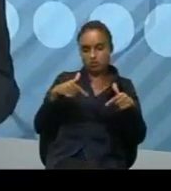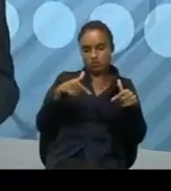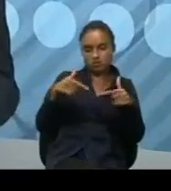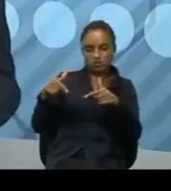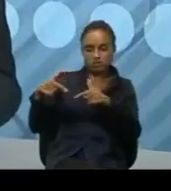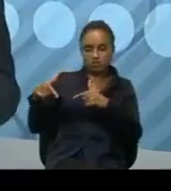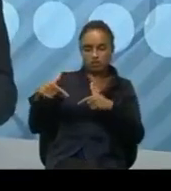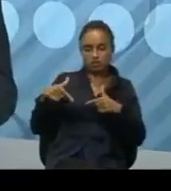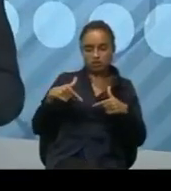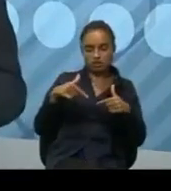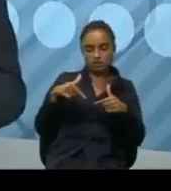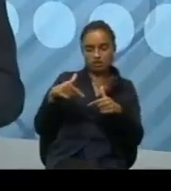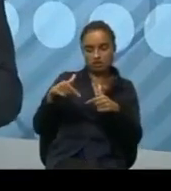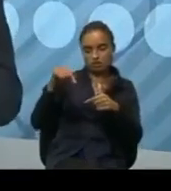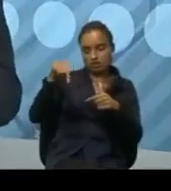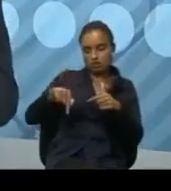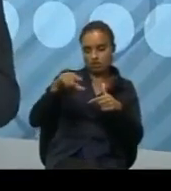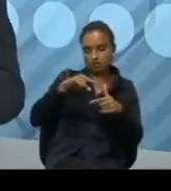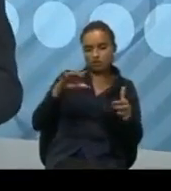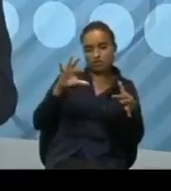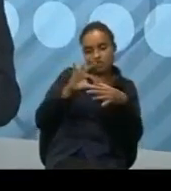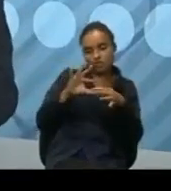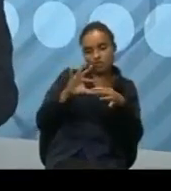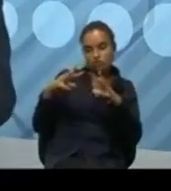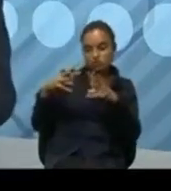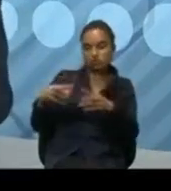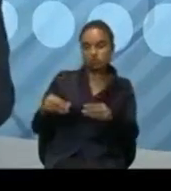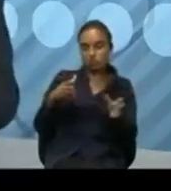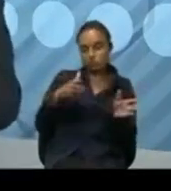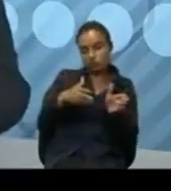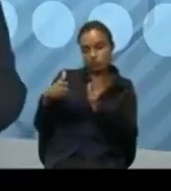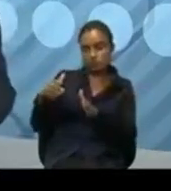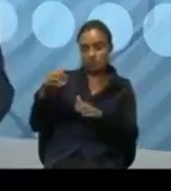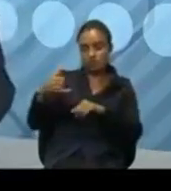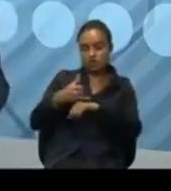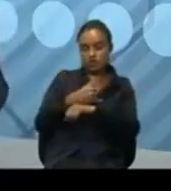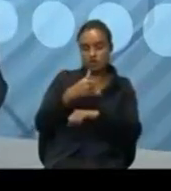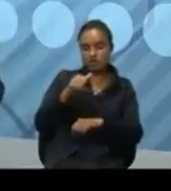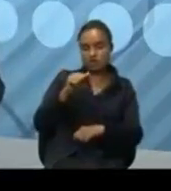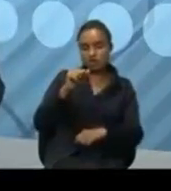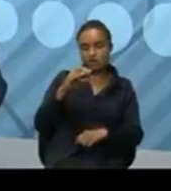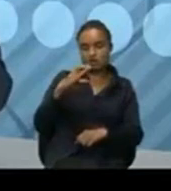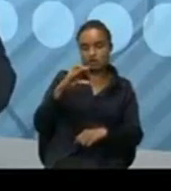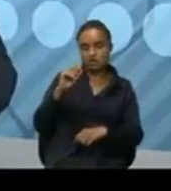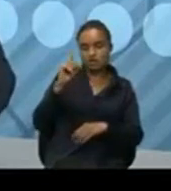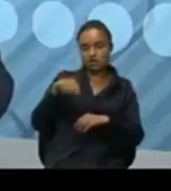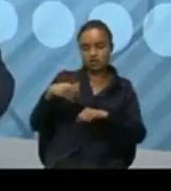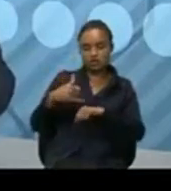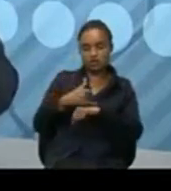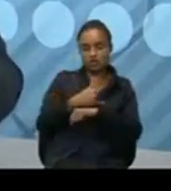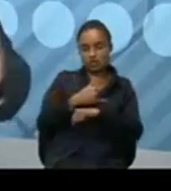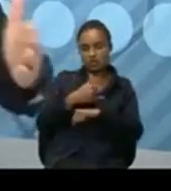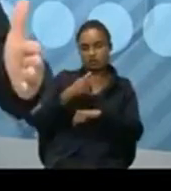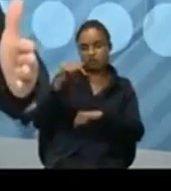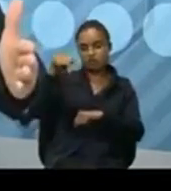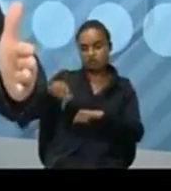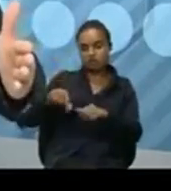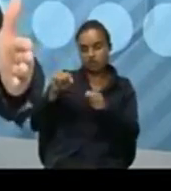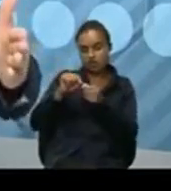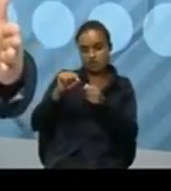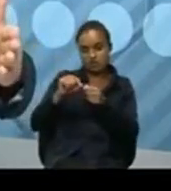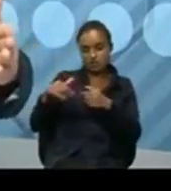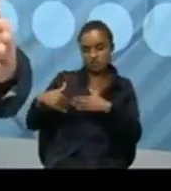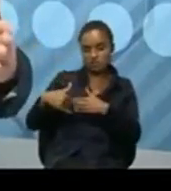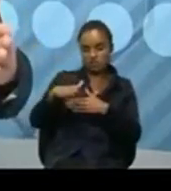aço, fazer todas as estacas, tudo que for aço a gente já alimenta, já faz agora, deixa